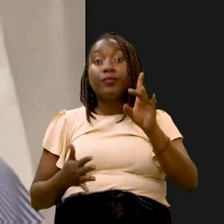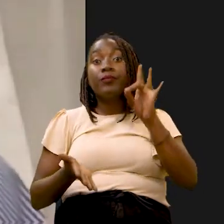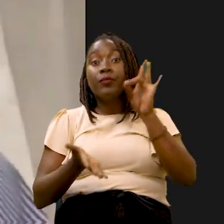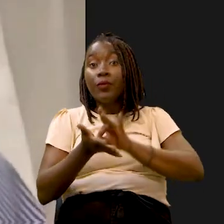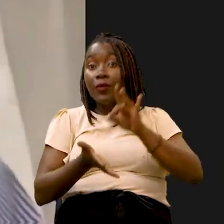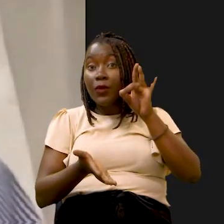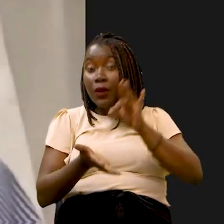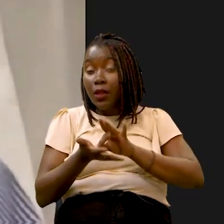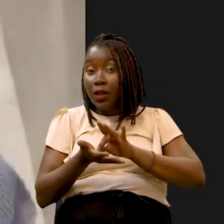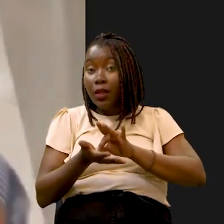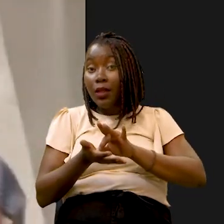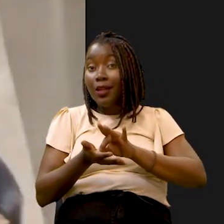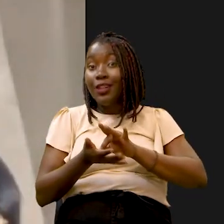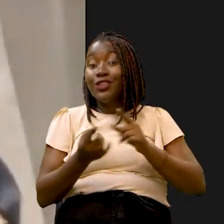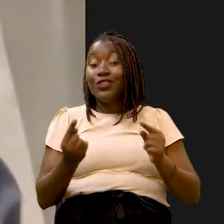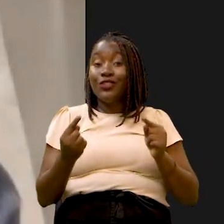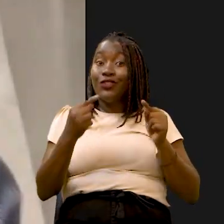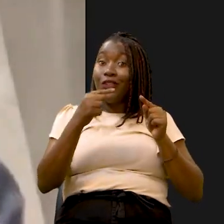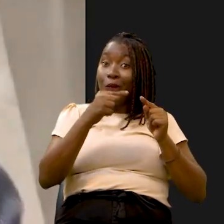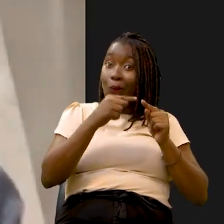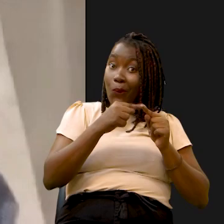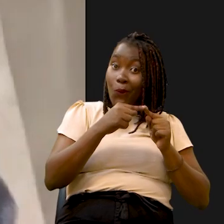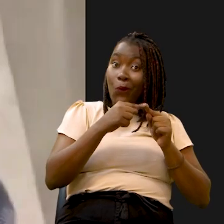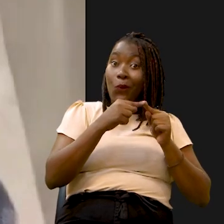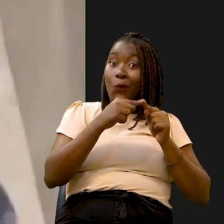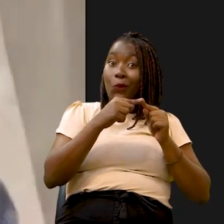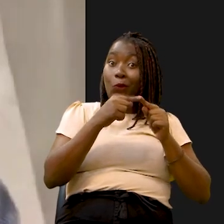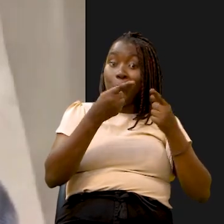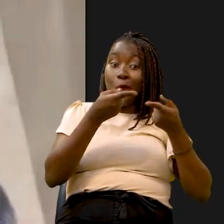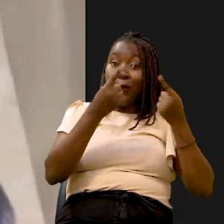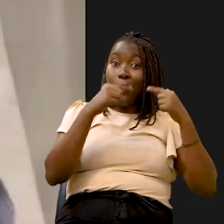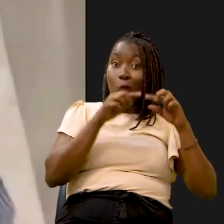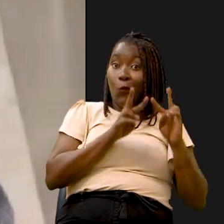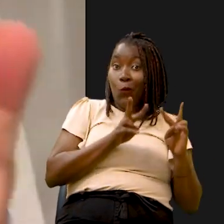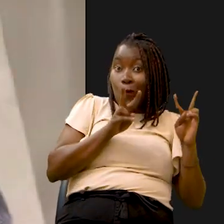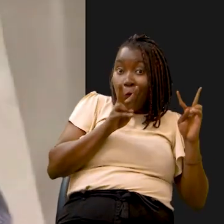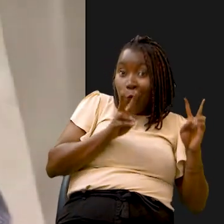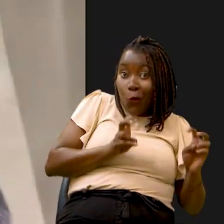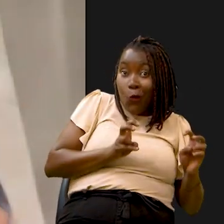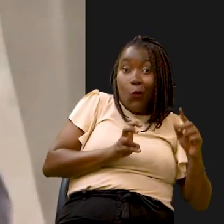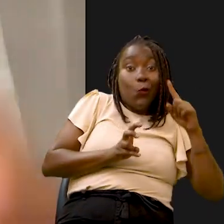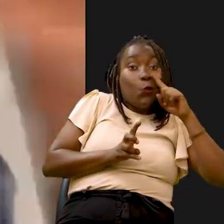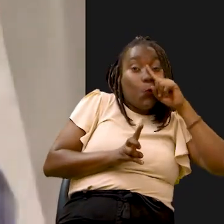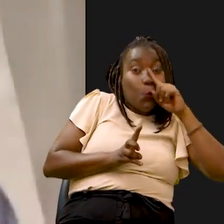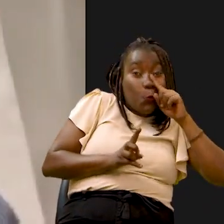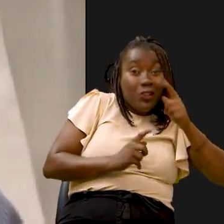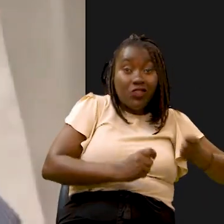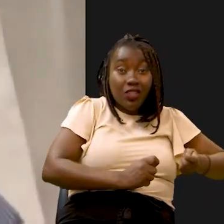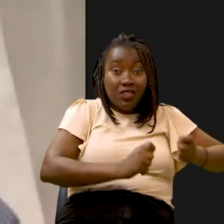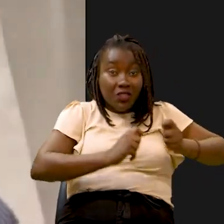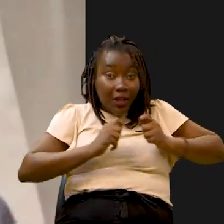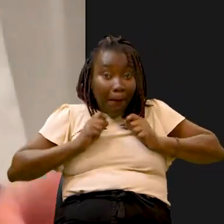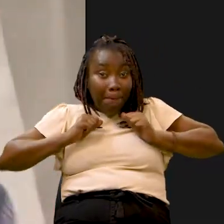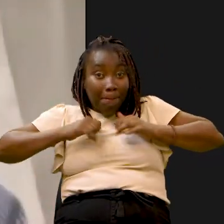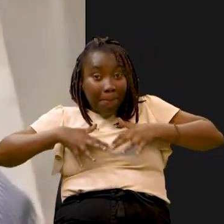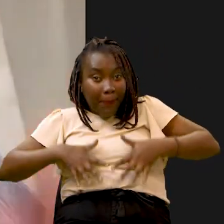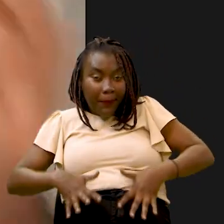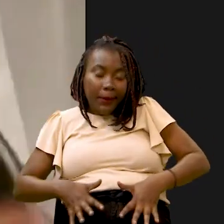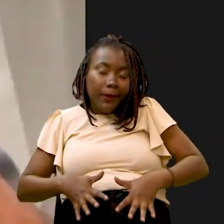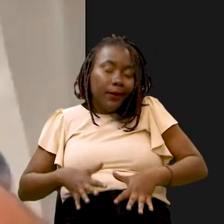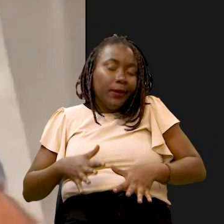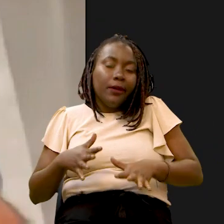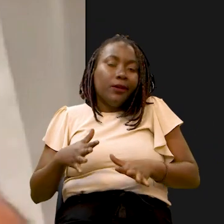Não, na verdade, de acordo com o subtipo, esse risco de gerar metástase, né? E